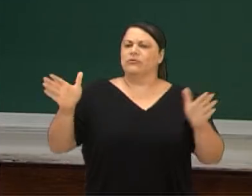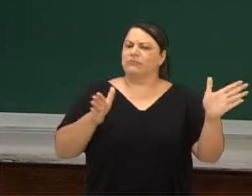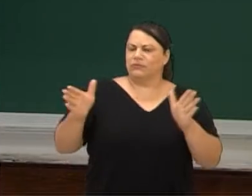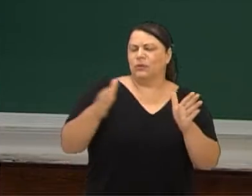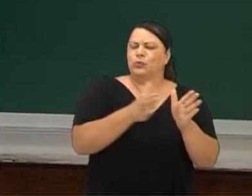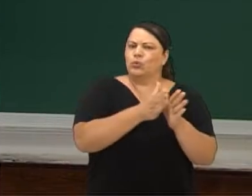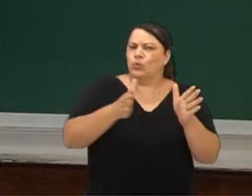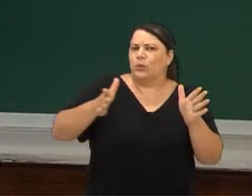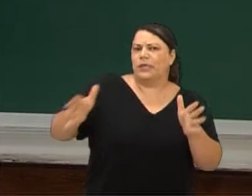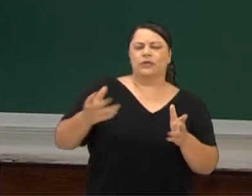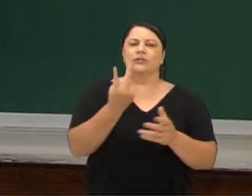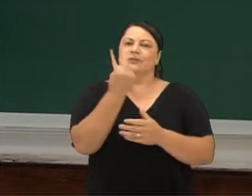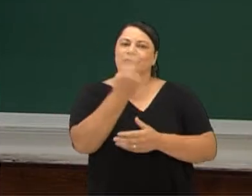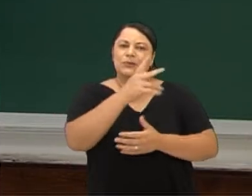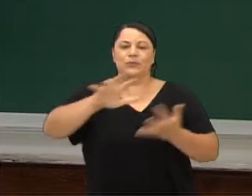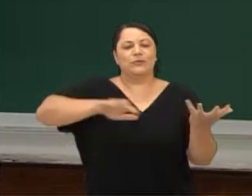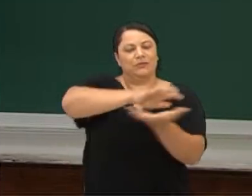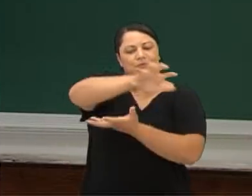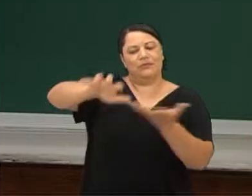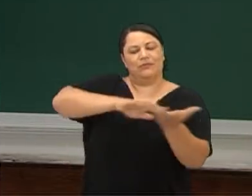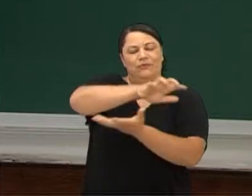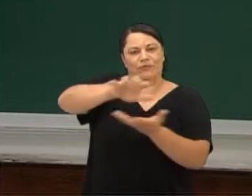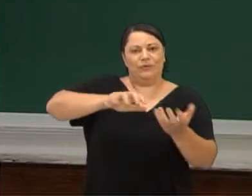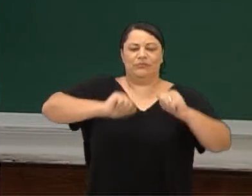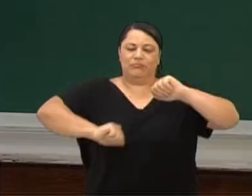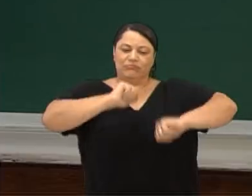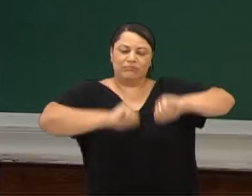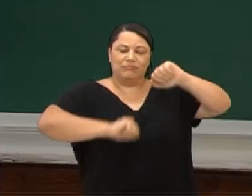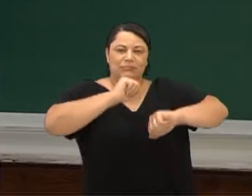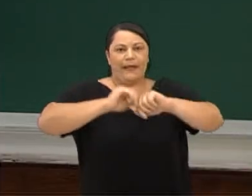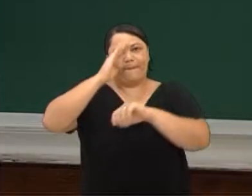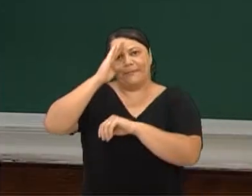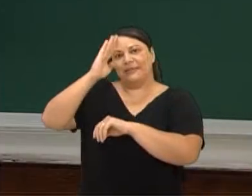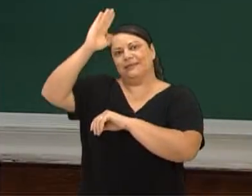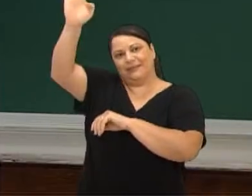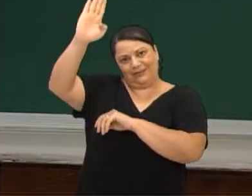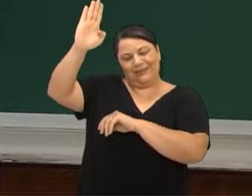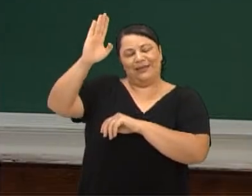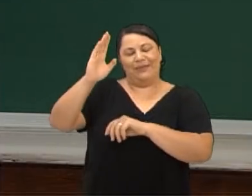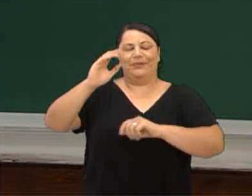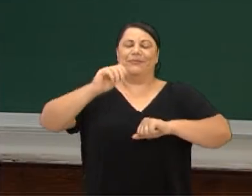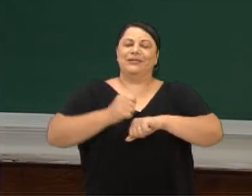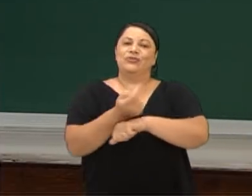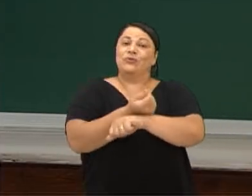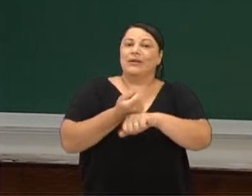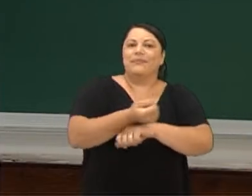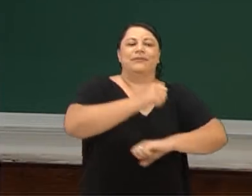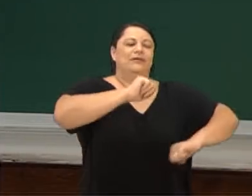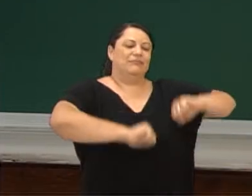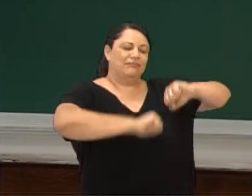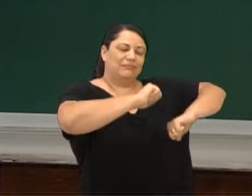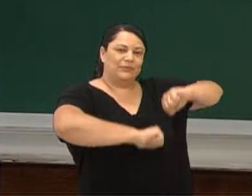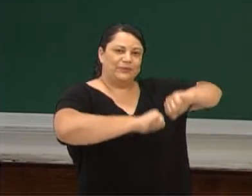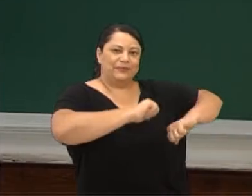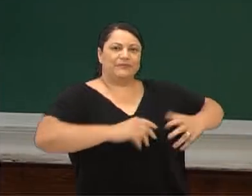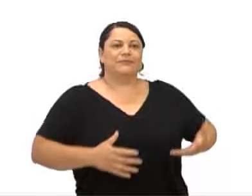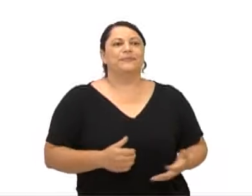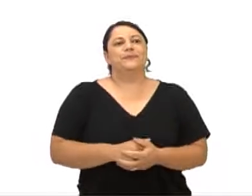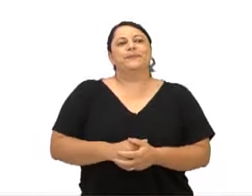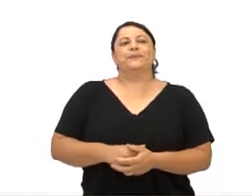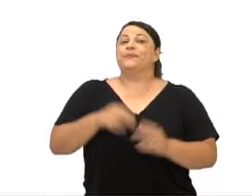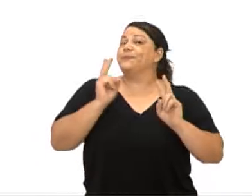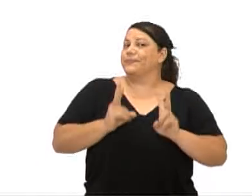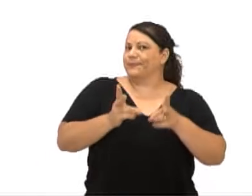revolução industrial, o capitalismo, principalmente nesse caso, o capitalismo industrial. Prosseguindo, olha